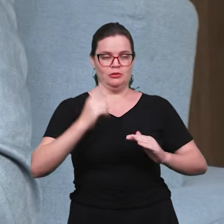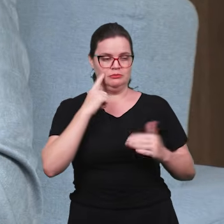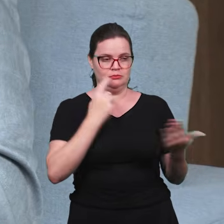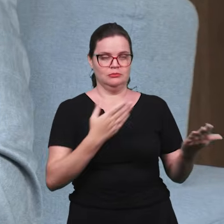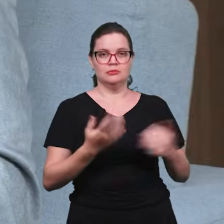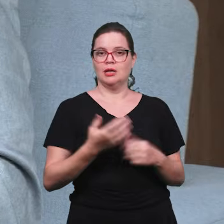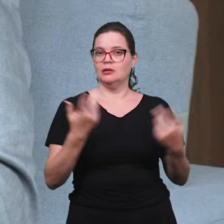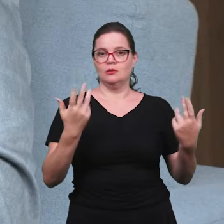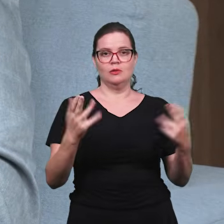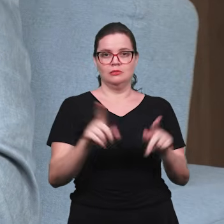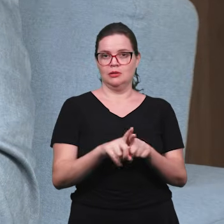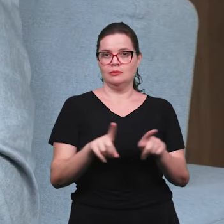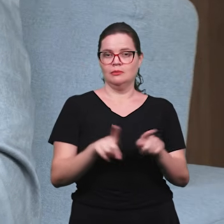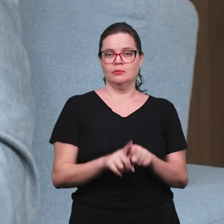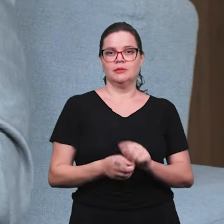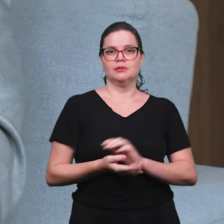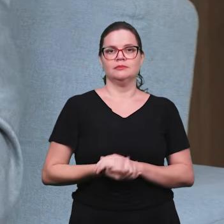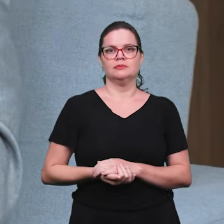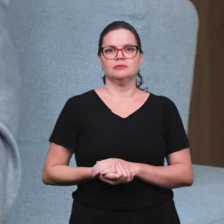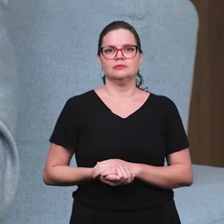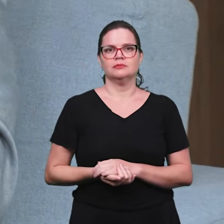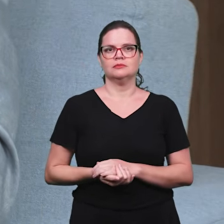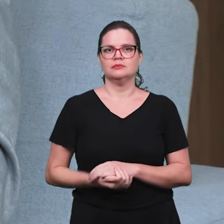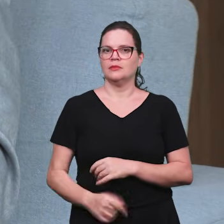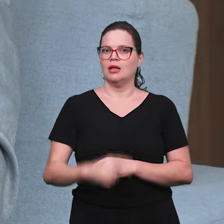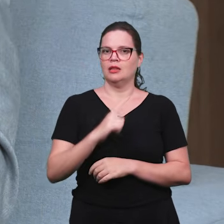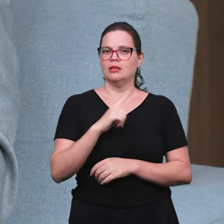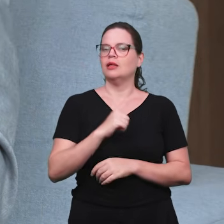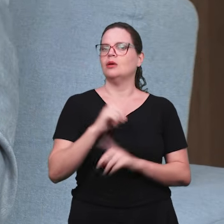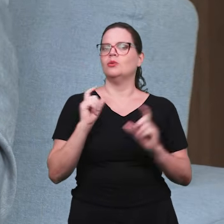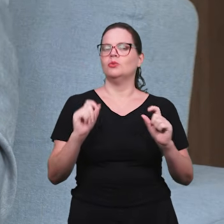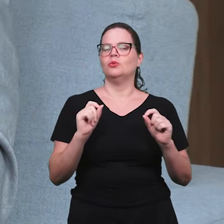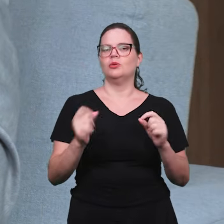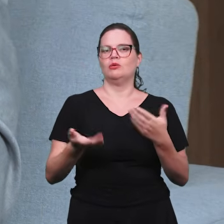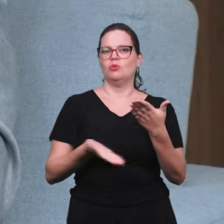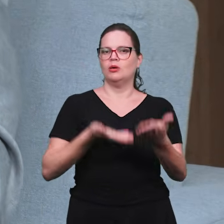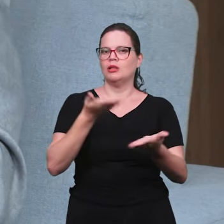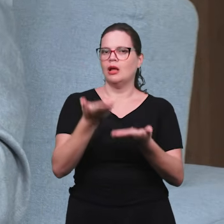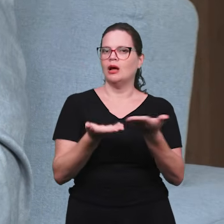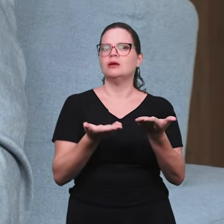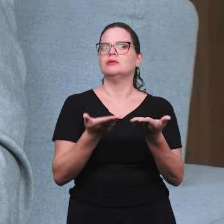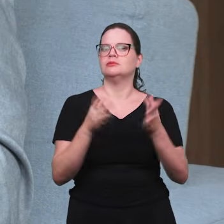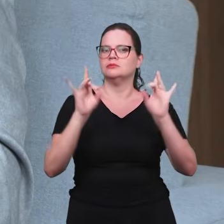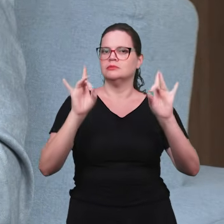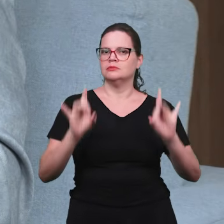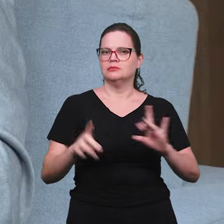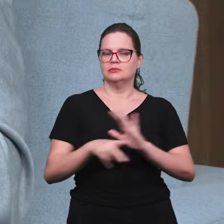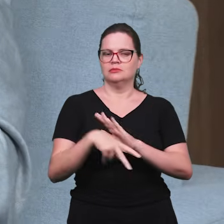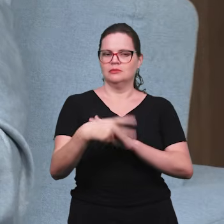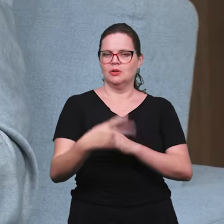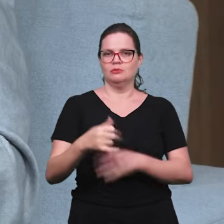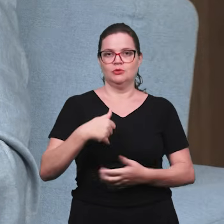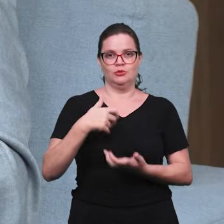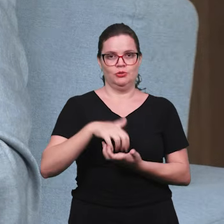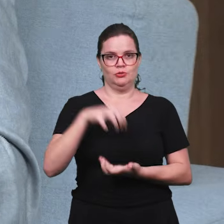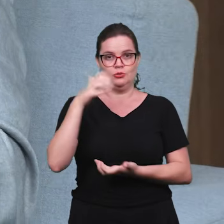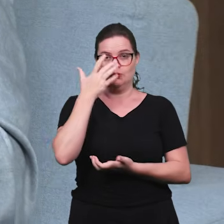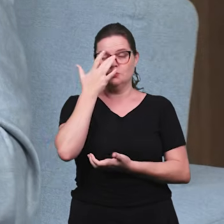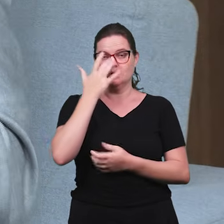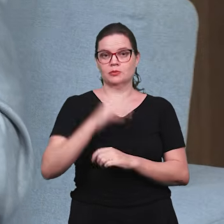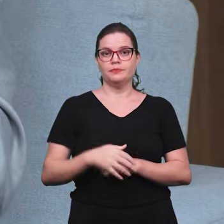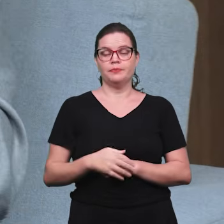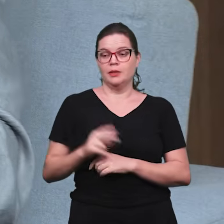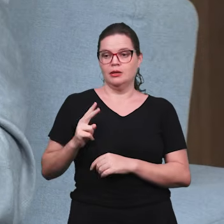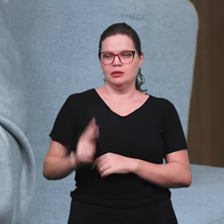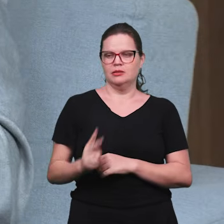nosso irmão Daniel, que é a mesma coisa, né? Você tem um cuidado específico com uma pessoa idosa que já faz preventivamente ou